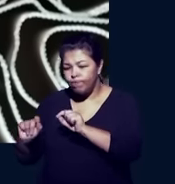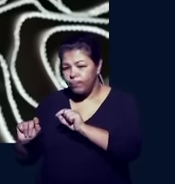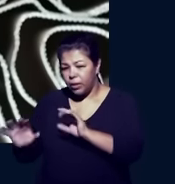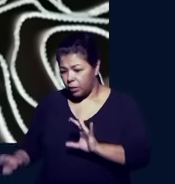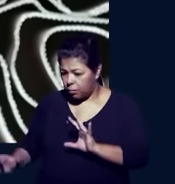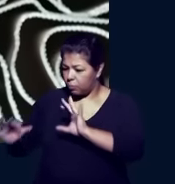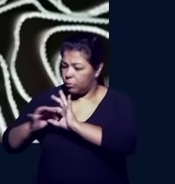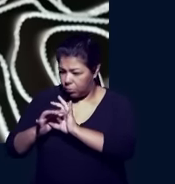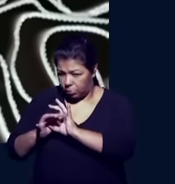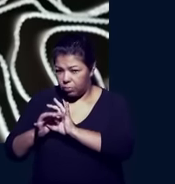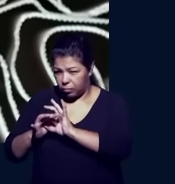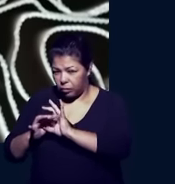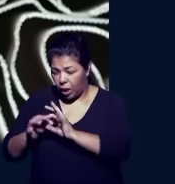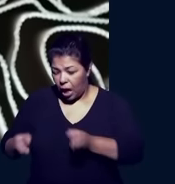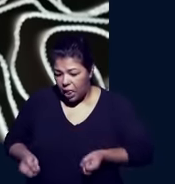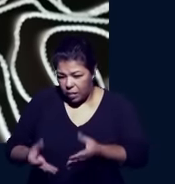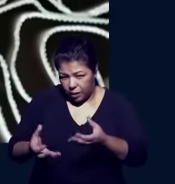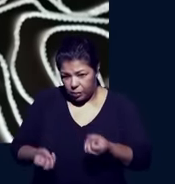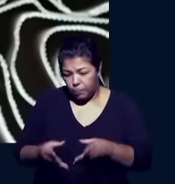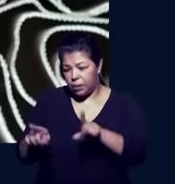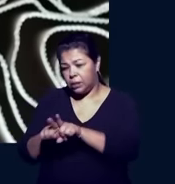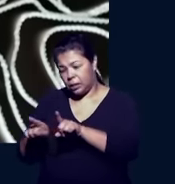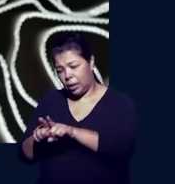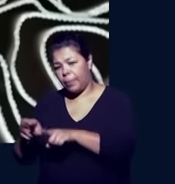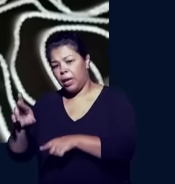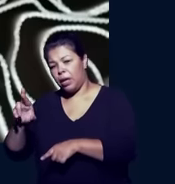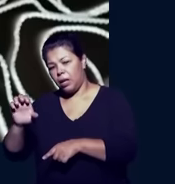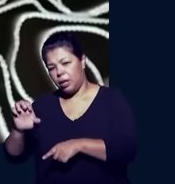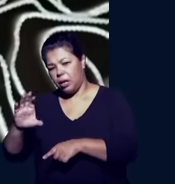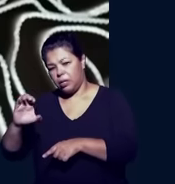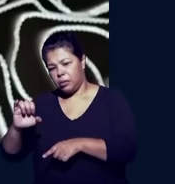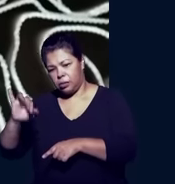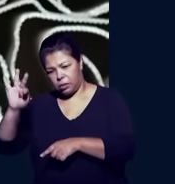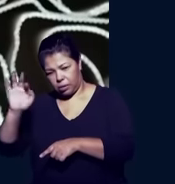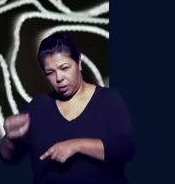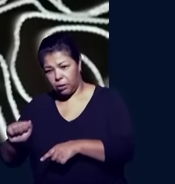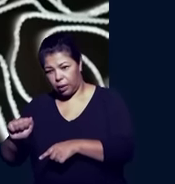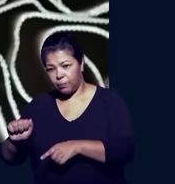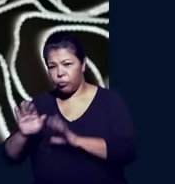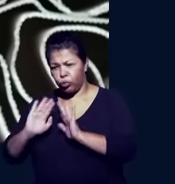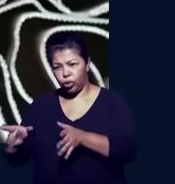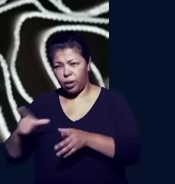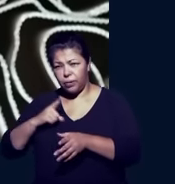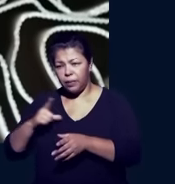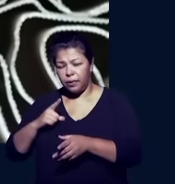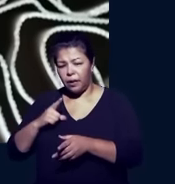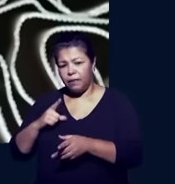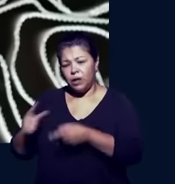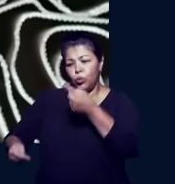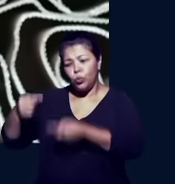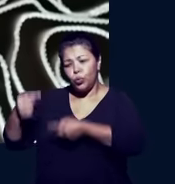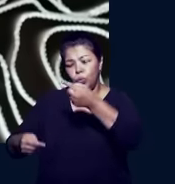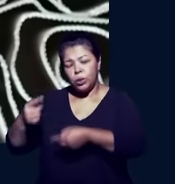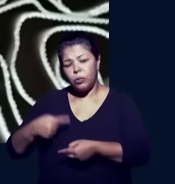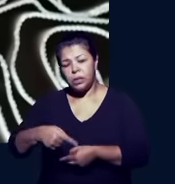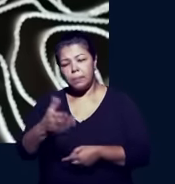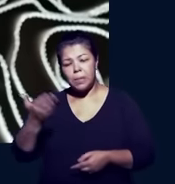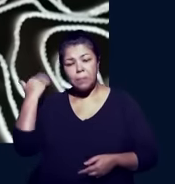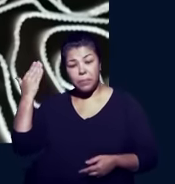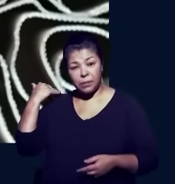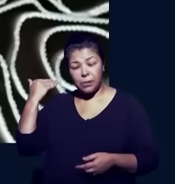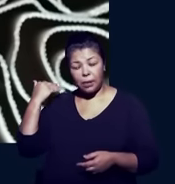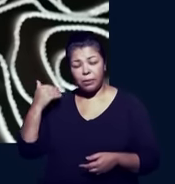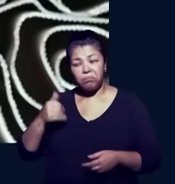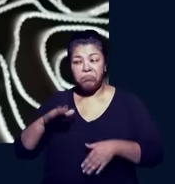a despesa e a receita e e e e como foi dito aqui antes teve toda a discussão da semana passada e e às vezes